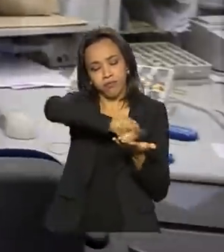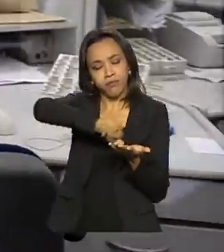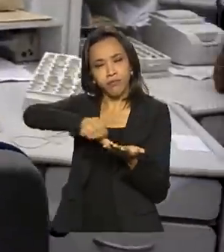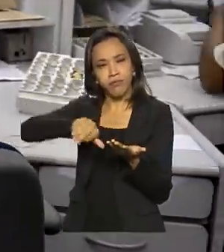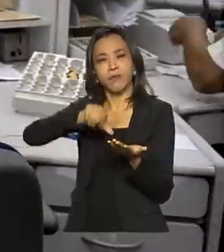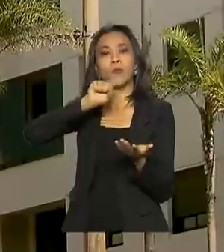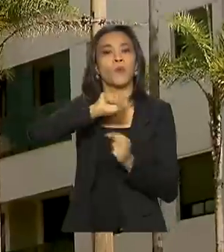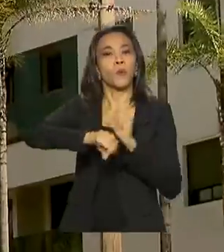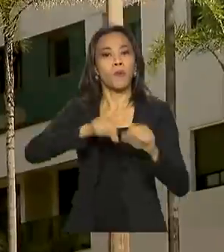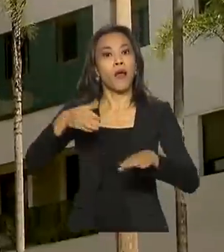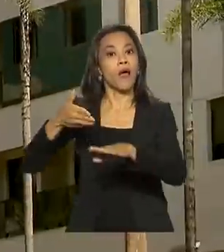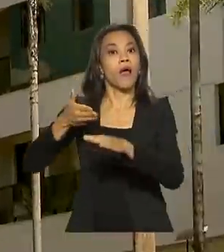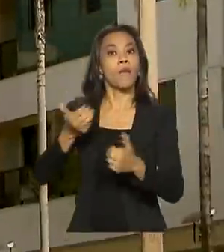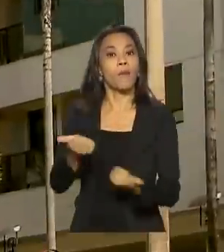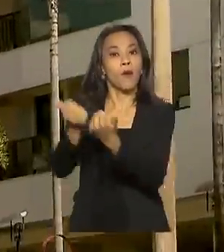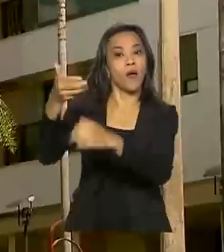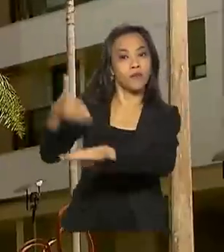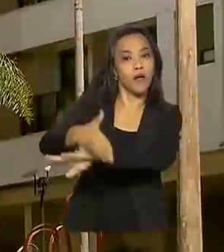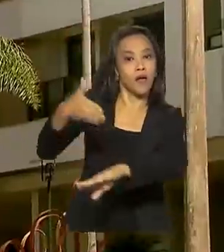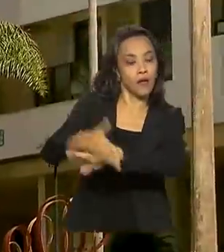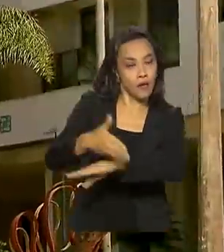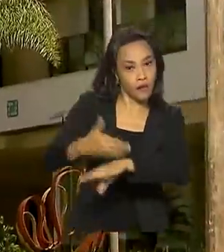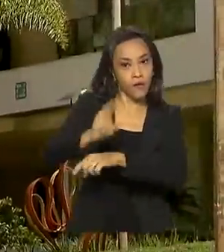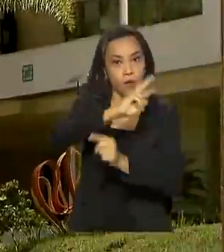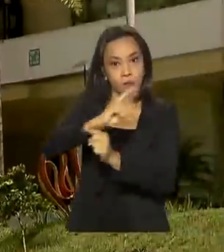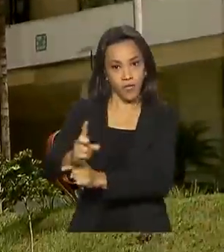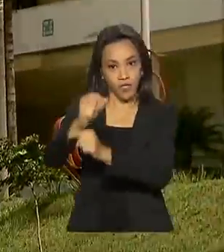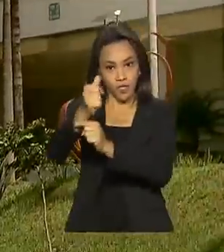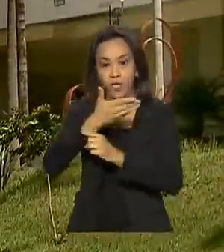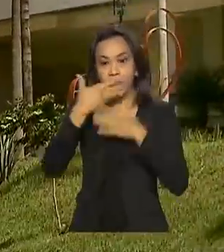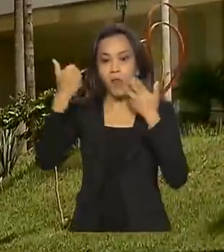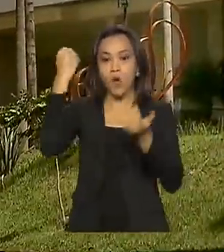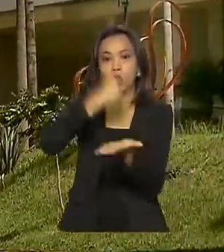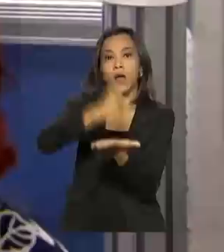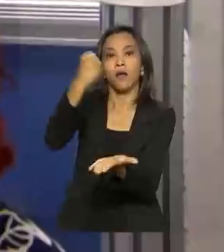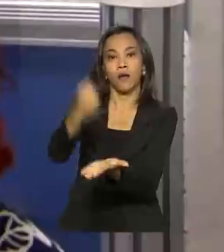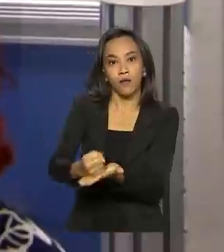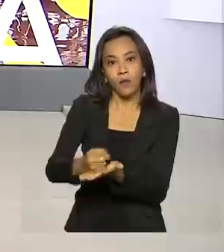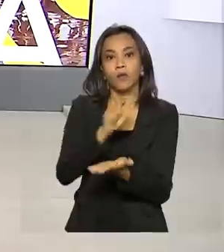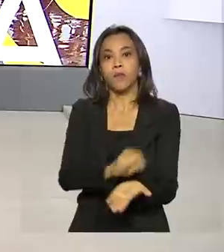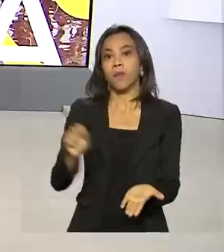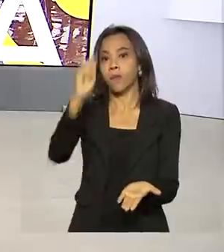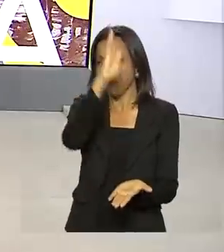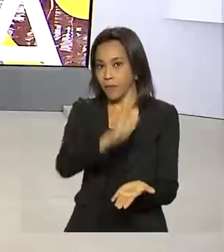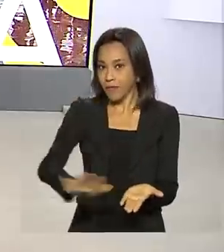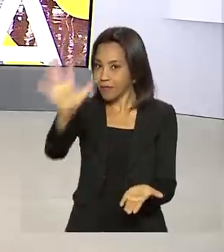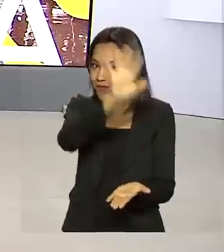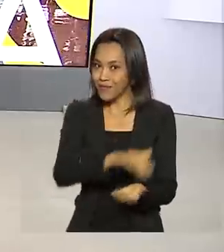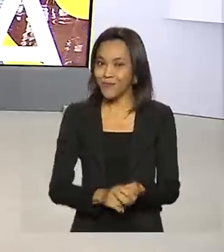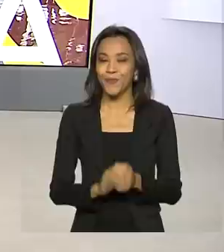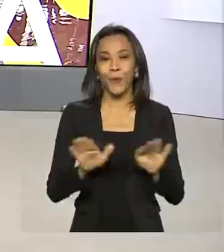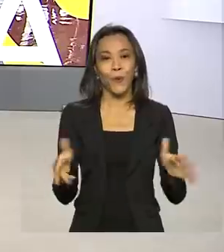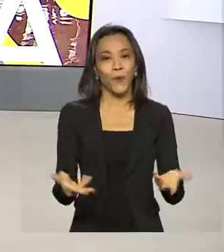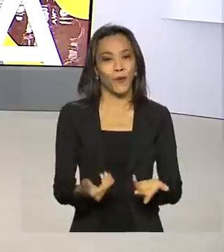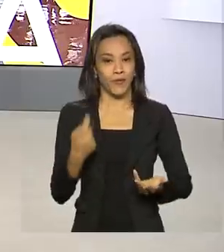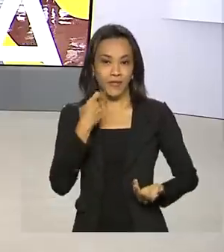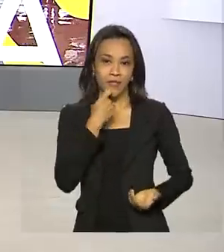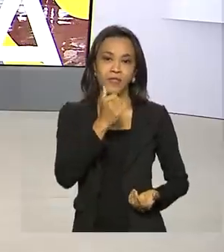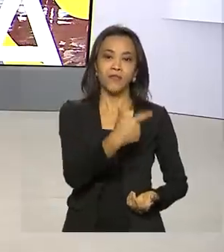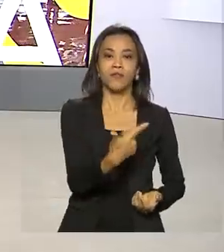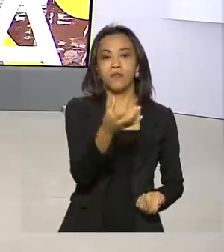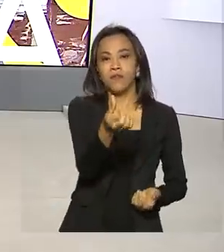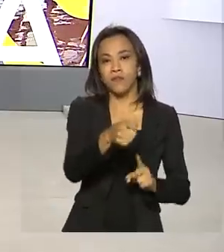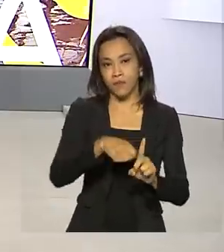facilitar o acesso ao crédito e modernizar os serviços dos cartórios públicos do país hoje é sexta-feira